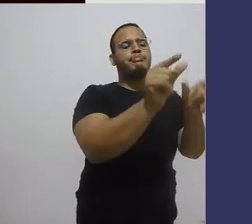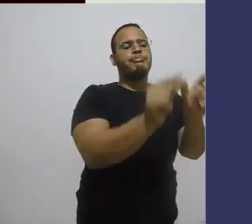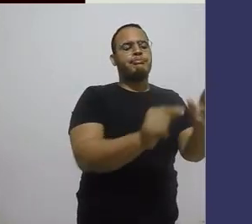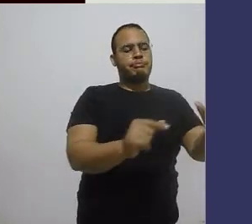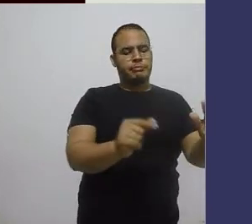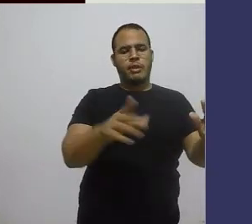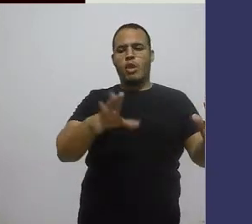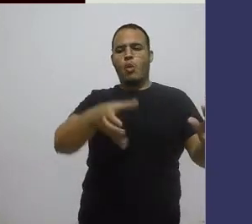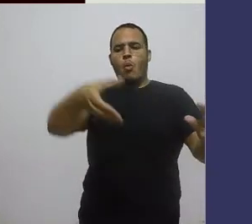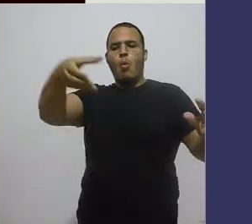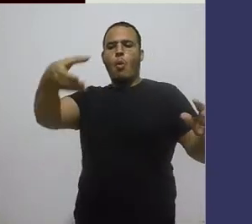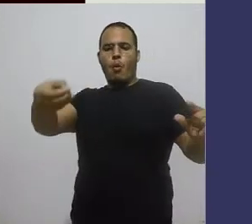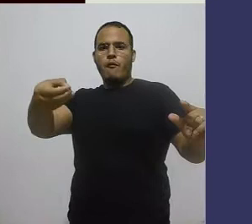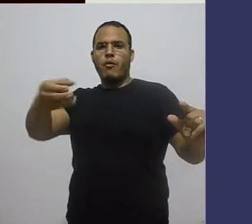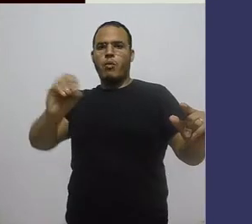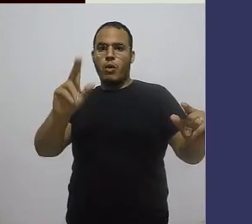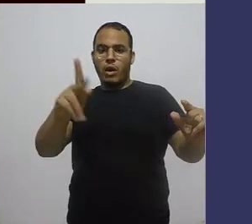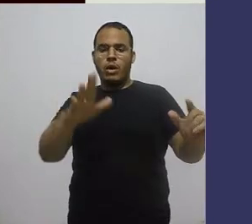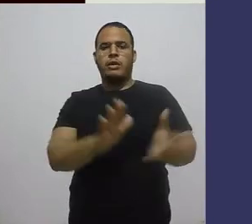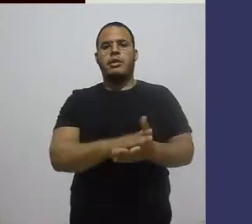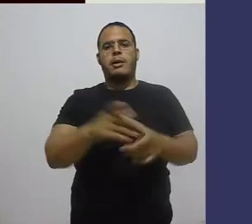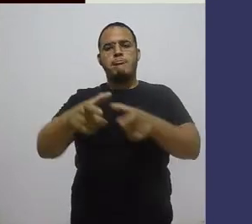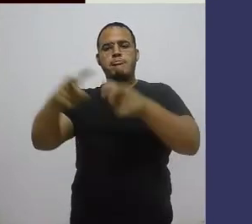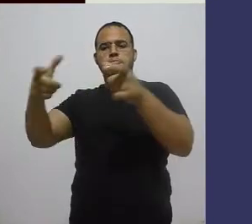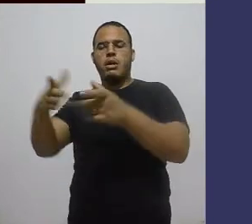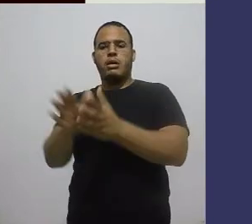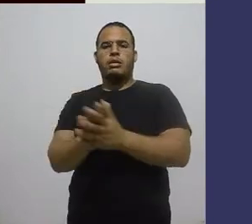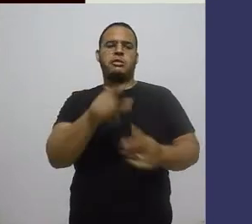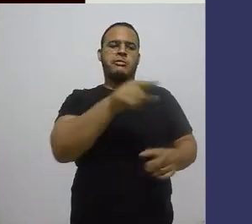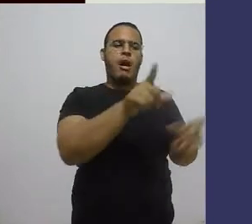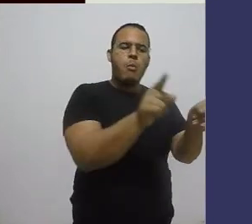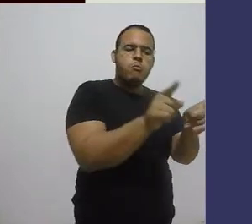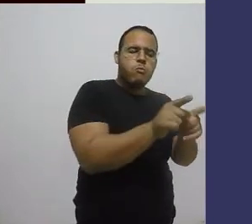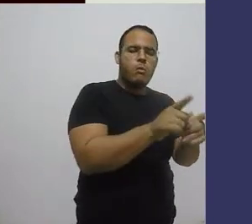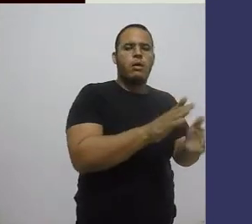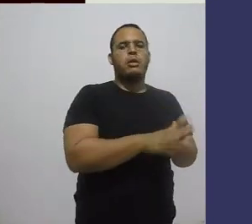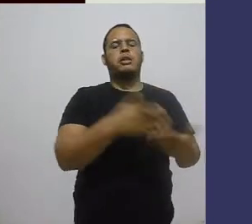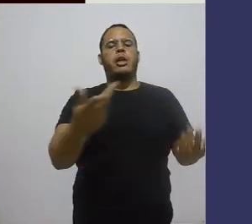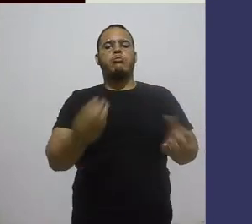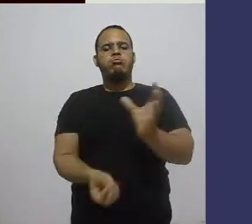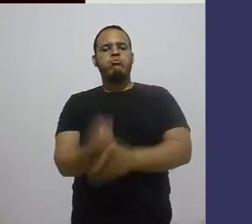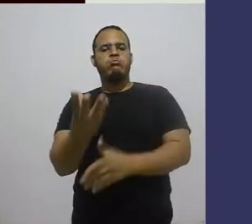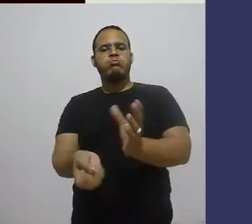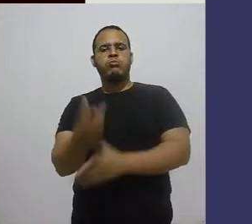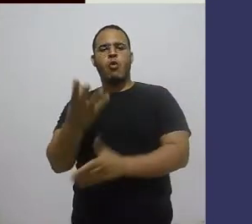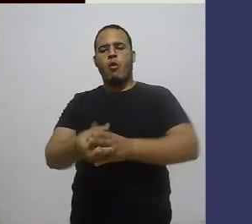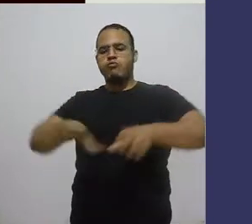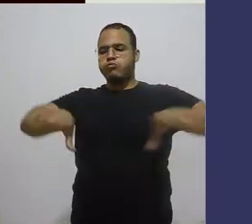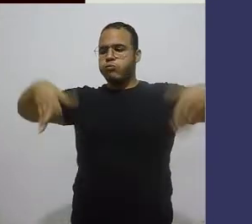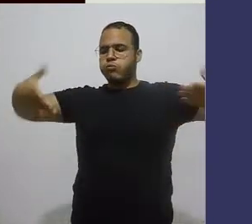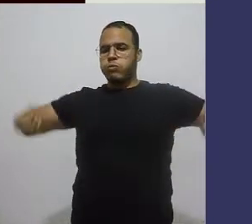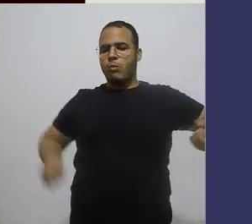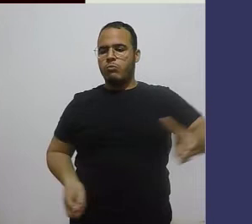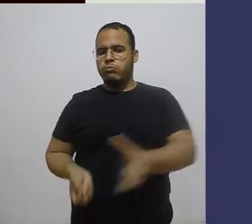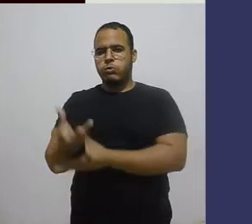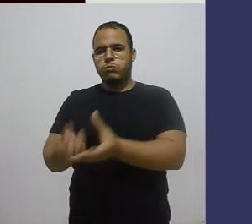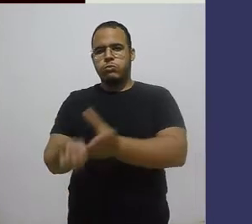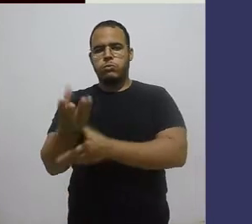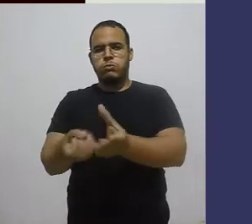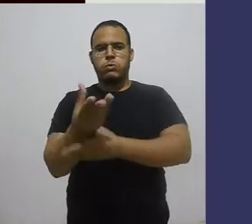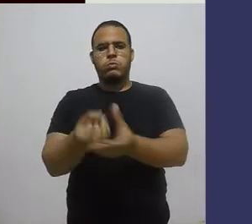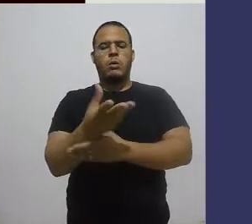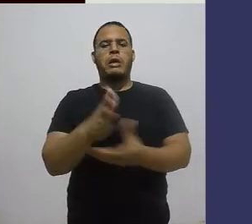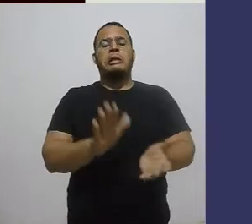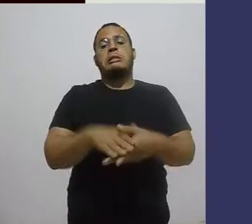certo? Então aí a gente diz que eles são produzidos no ovário e as mulheres, né, elas já nascem com esses